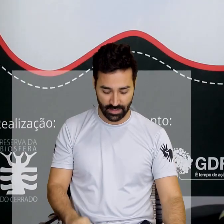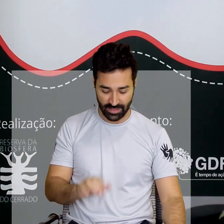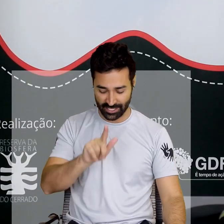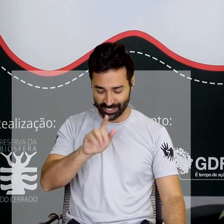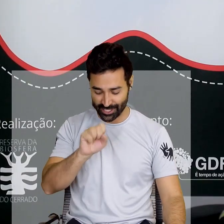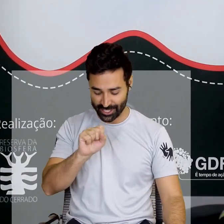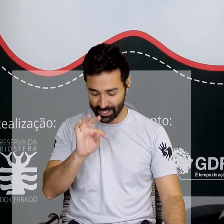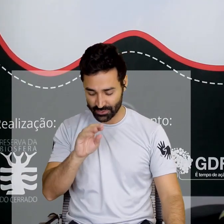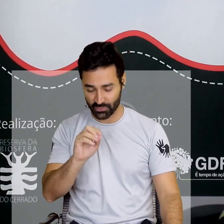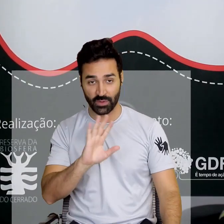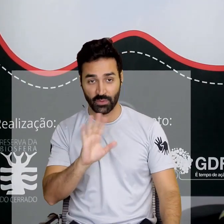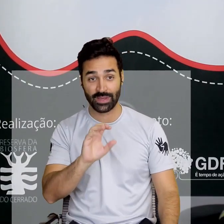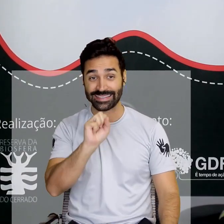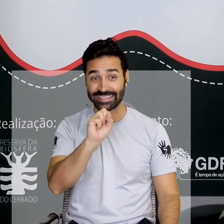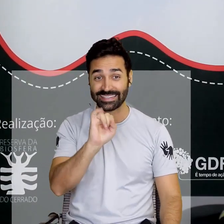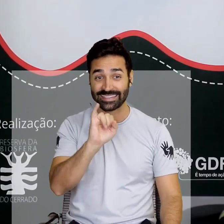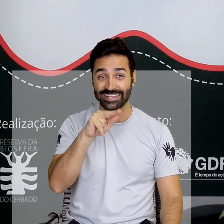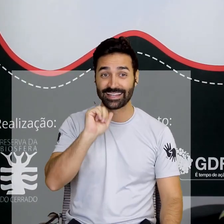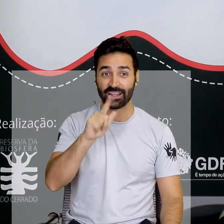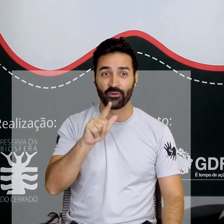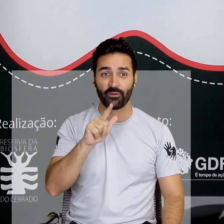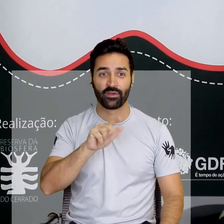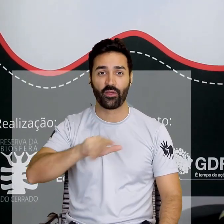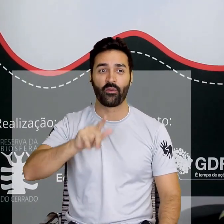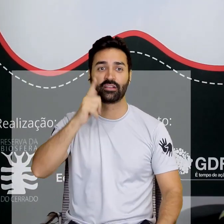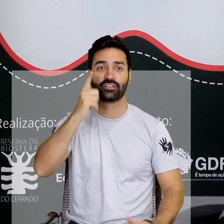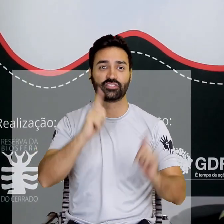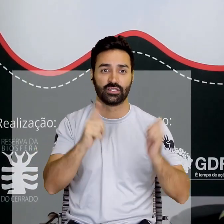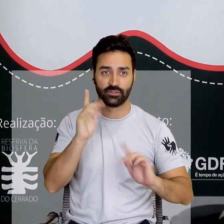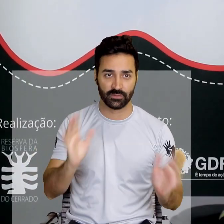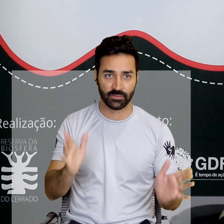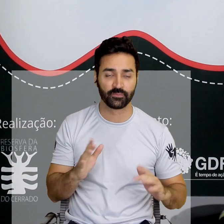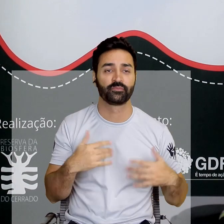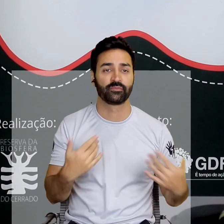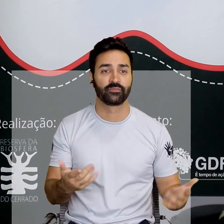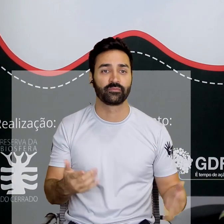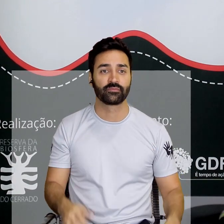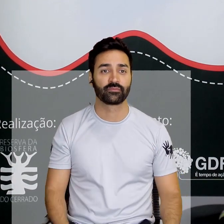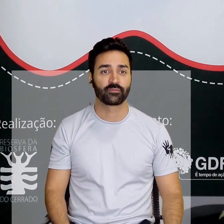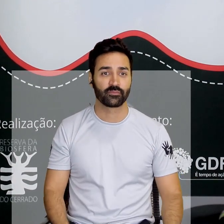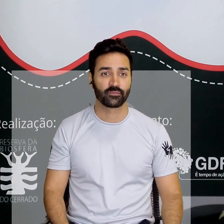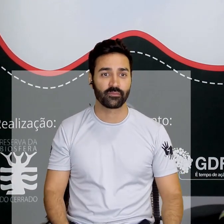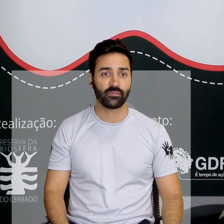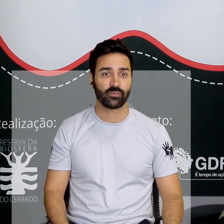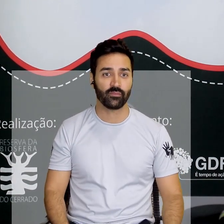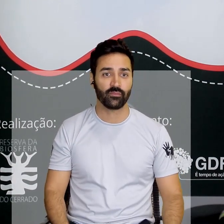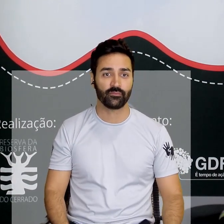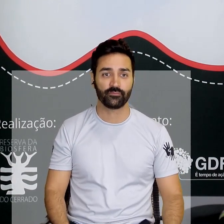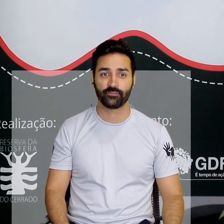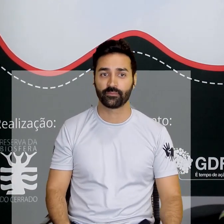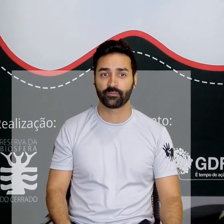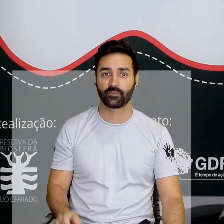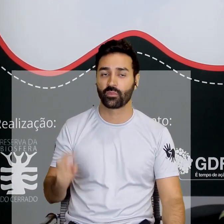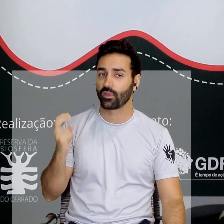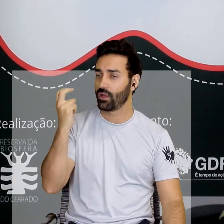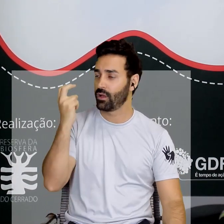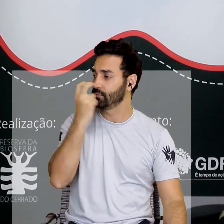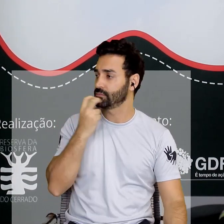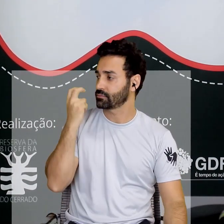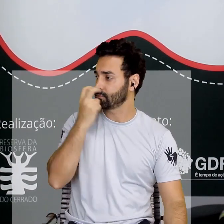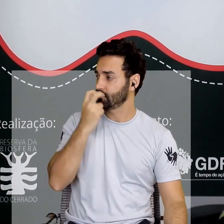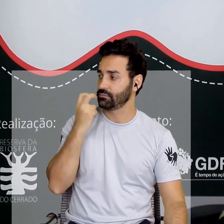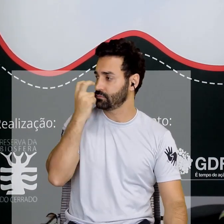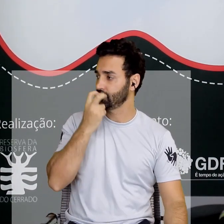agora a gente fala em sinal, não é um gesto. Sinal. Então, ó, a mão Desculpa, em sinal. cinto, virada para a boca, oralizada.